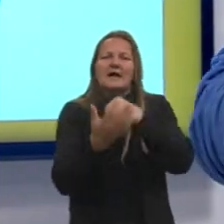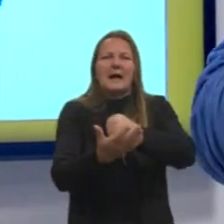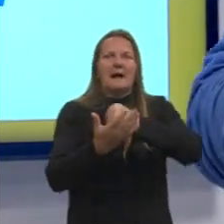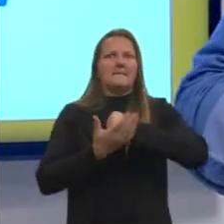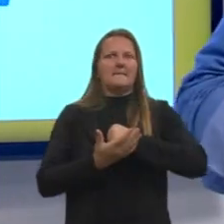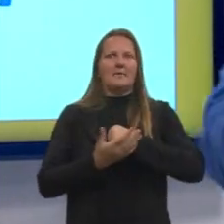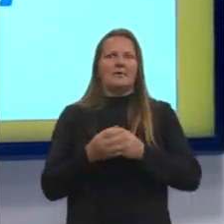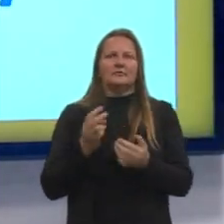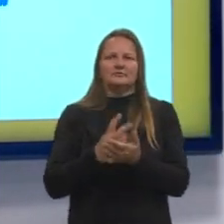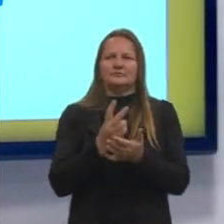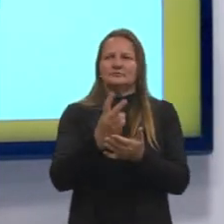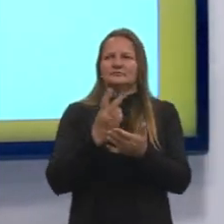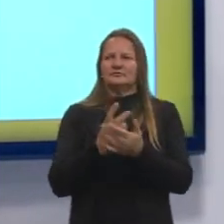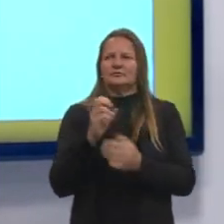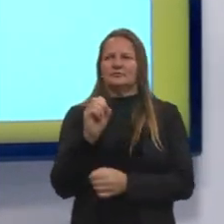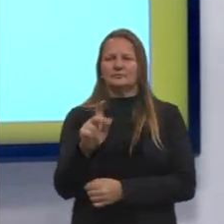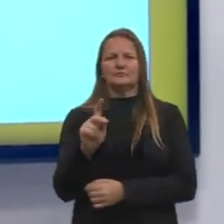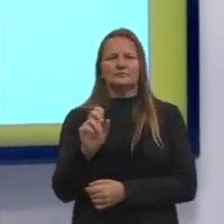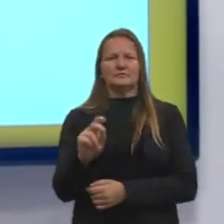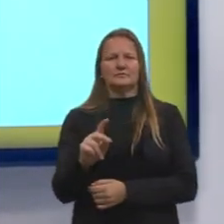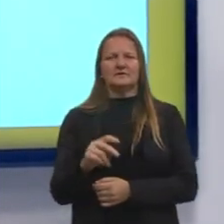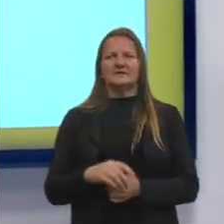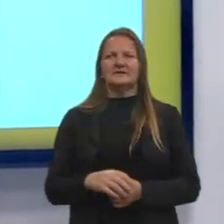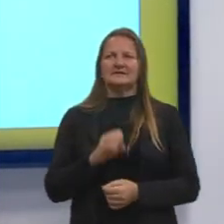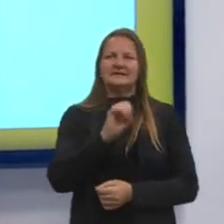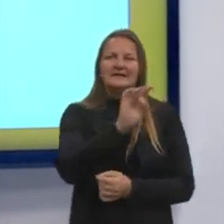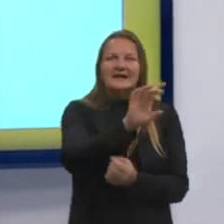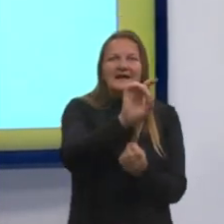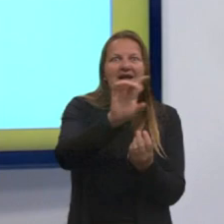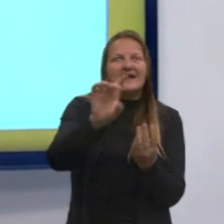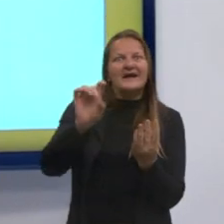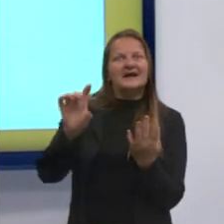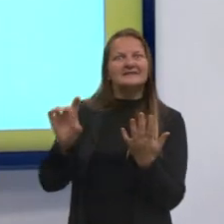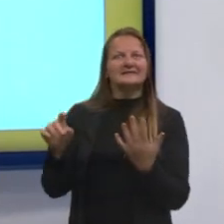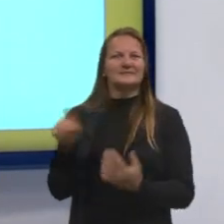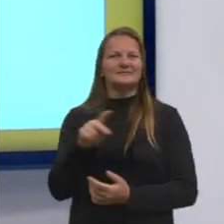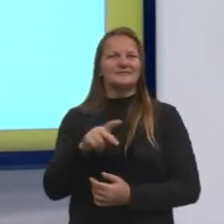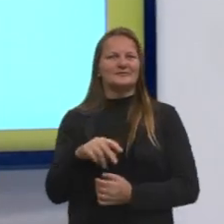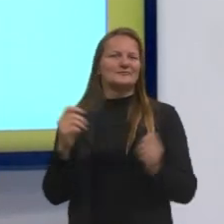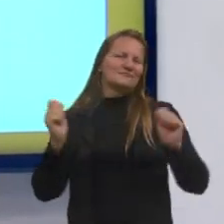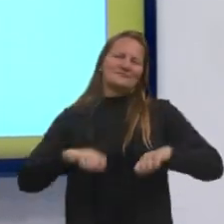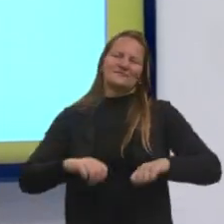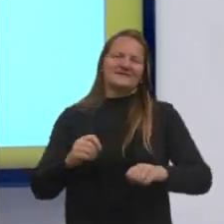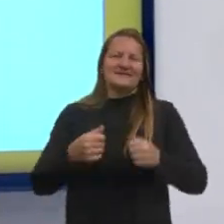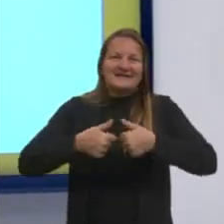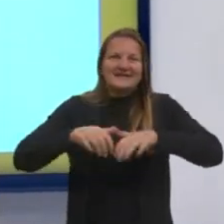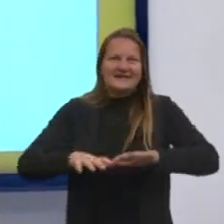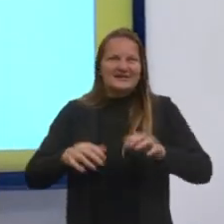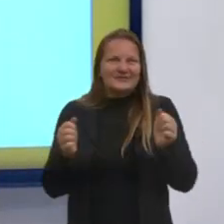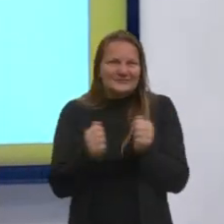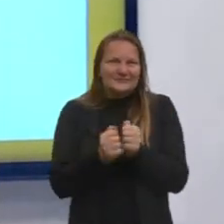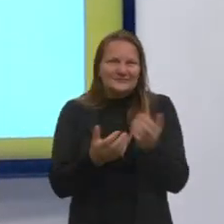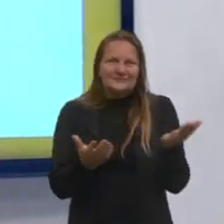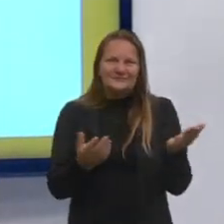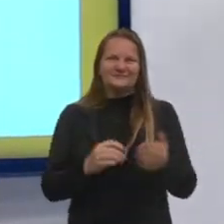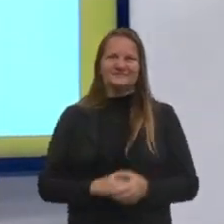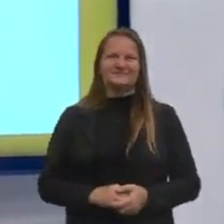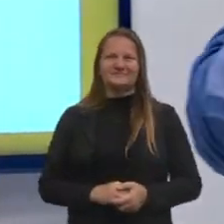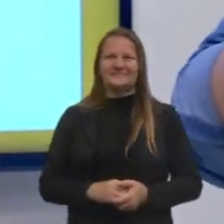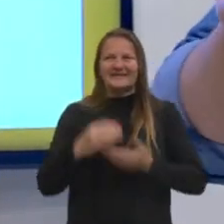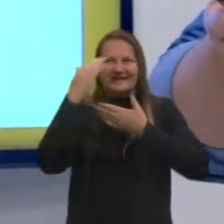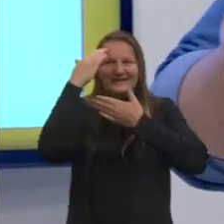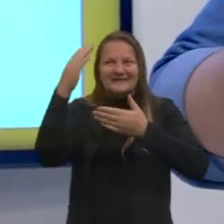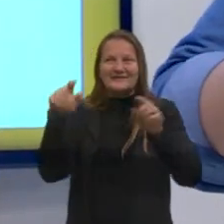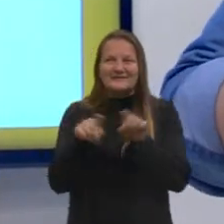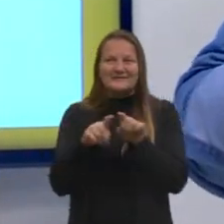sempre em todas as oportunidades se não fosse cada um deles né a gente não seria possível estar aqui com vocês hoje agradeço